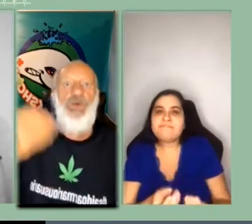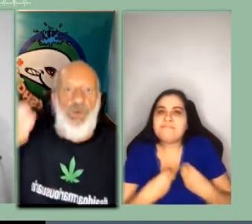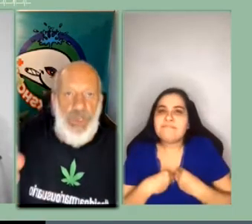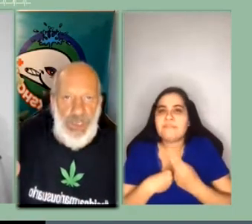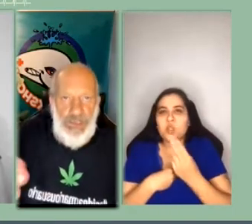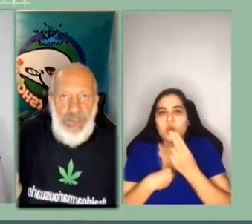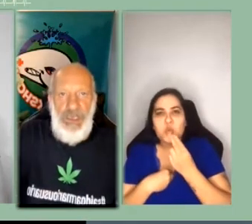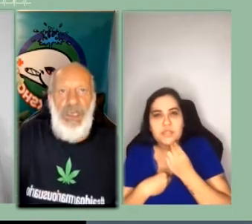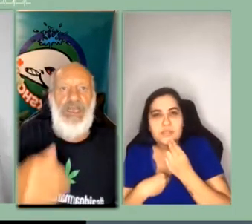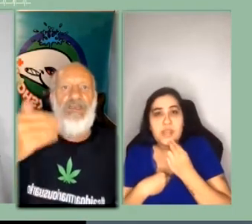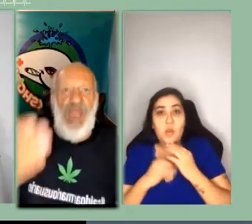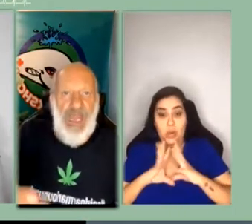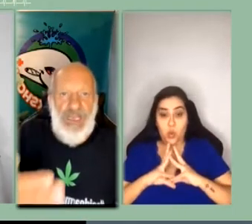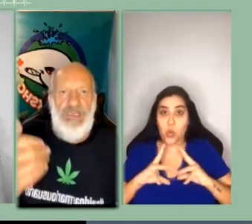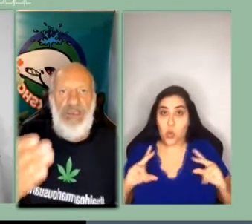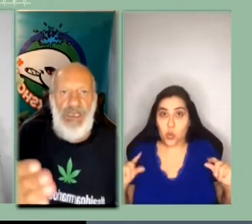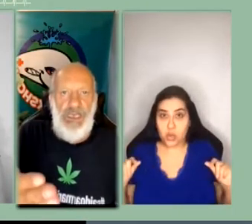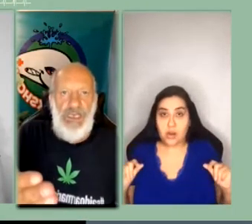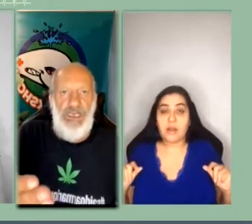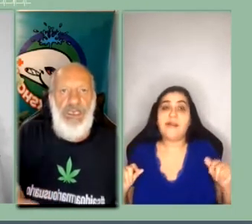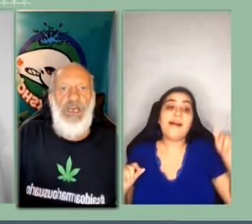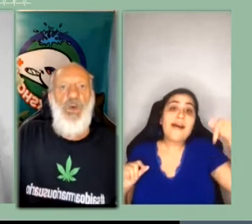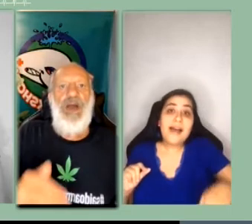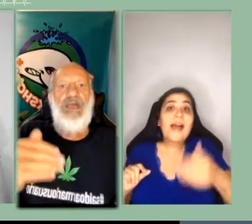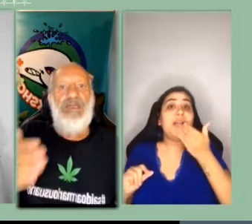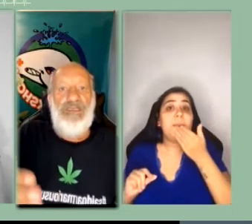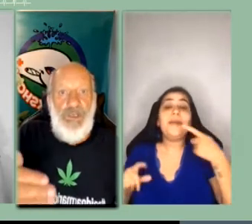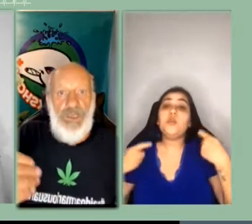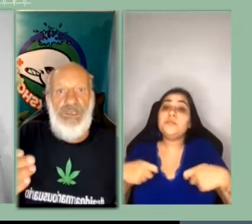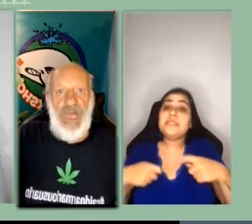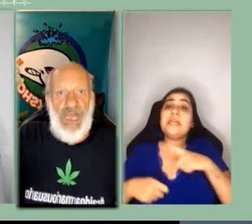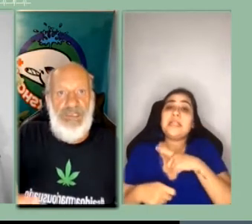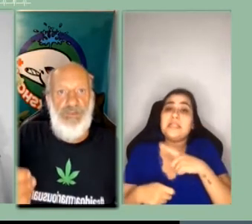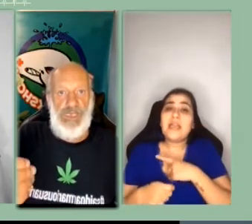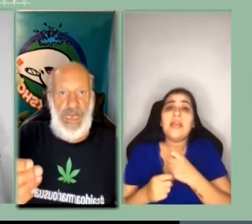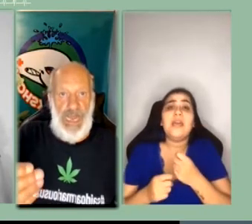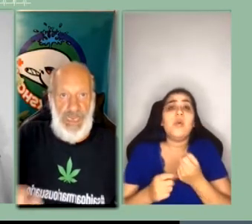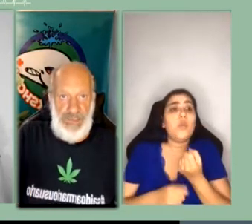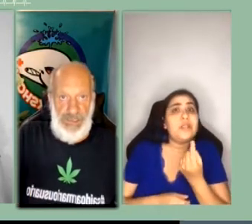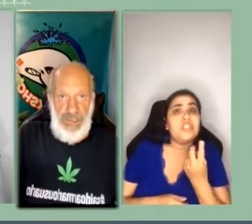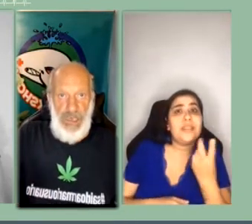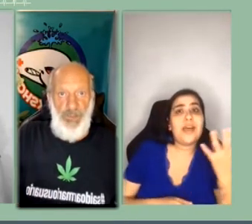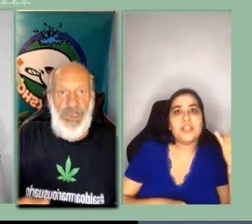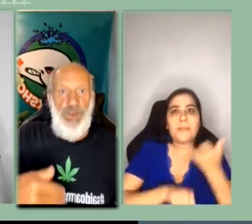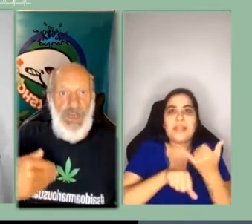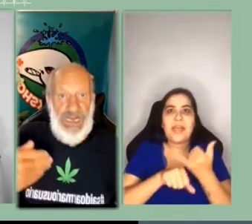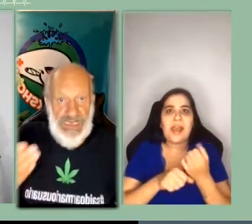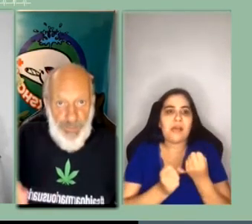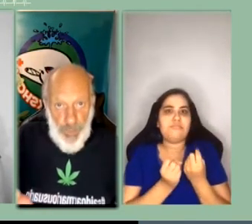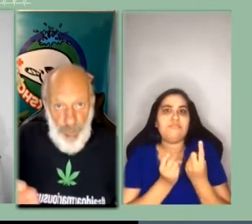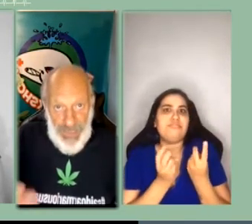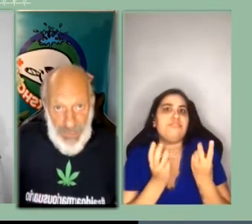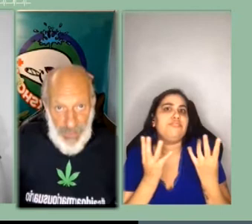e cura, ele tem que ter uma grande quantidade de minerais. Porque o